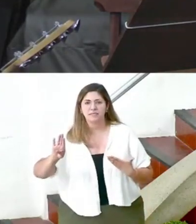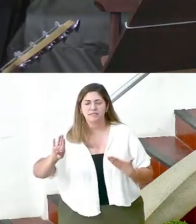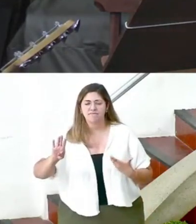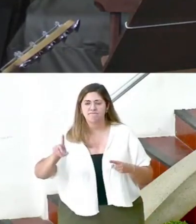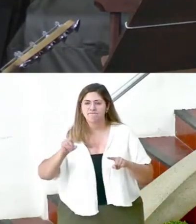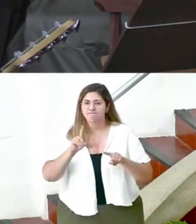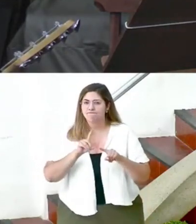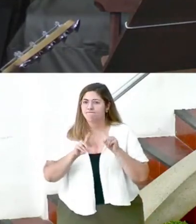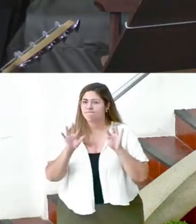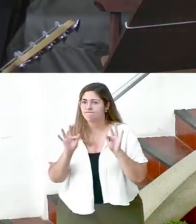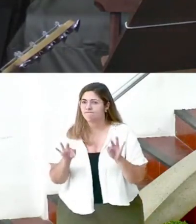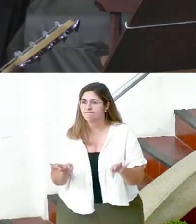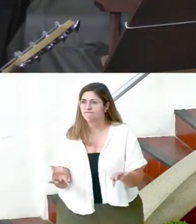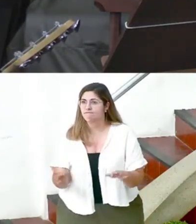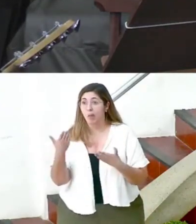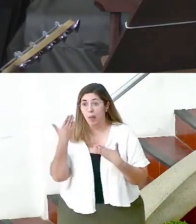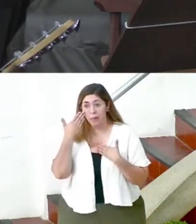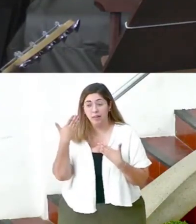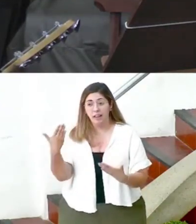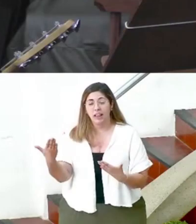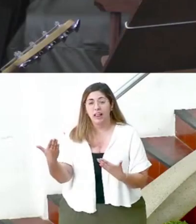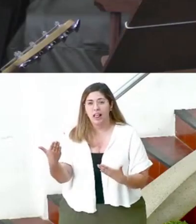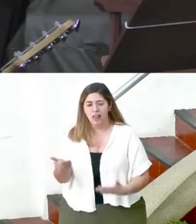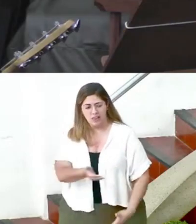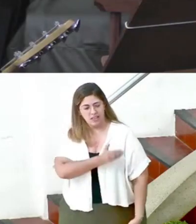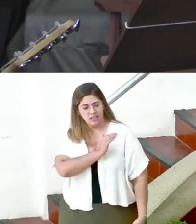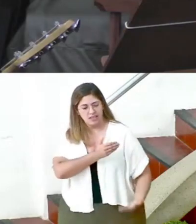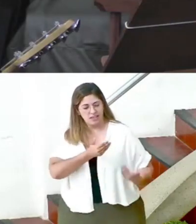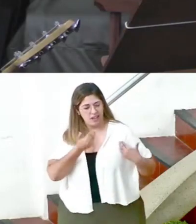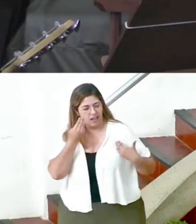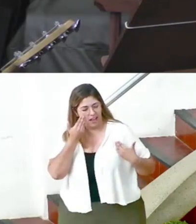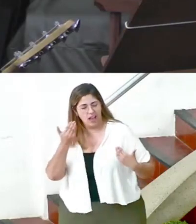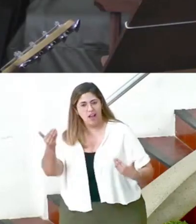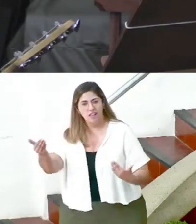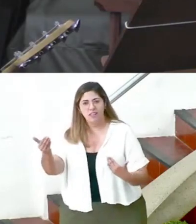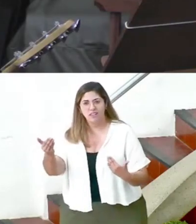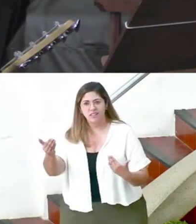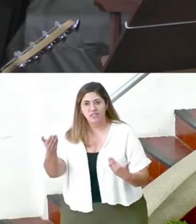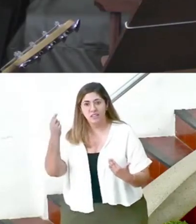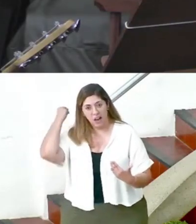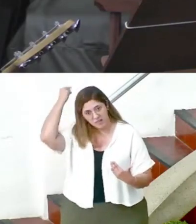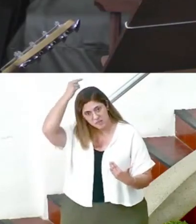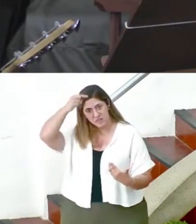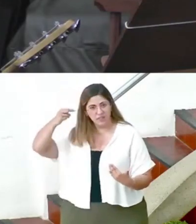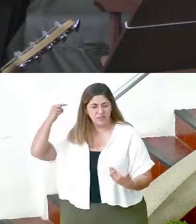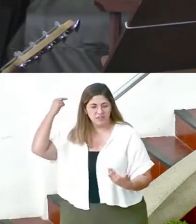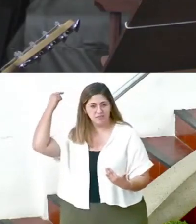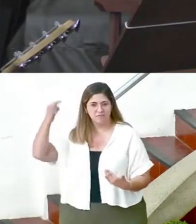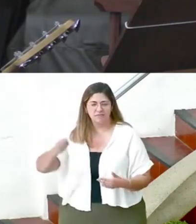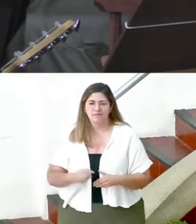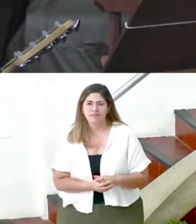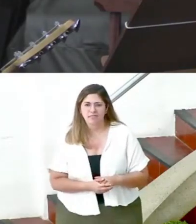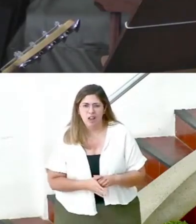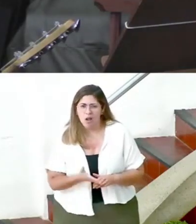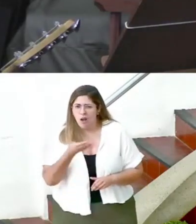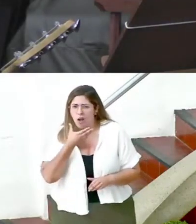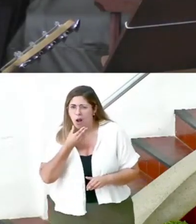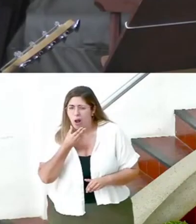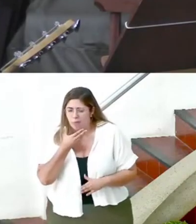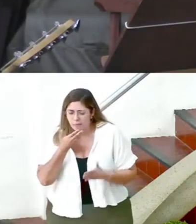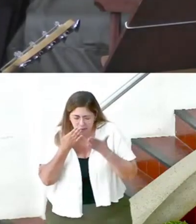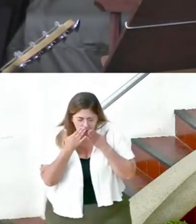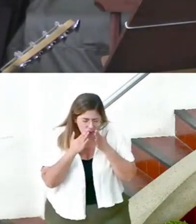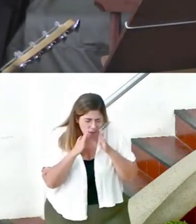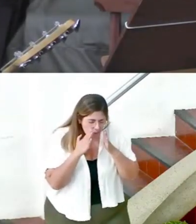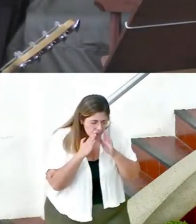Terminou a oração. Obrigado, Deus, meu coração é grato, porque sou santo. Aí o publicano dá uma olhada para aquilo, pensa